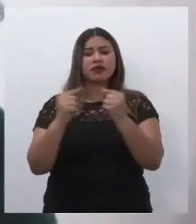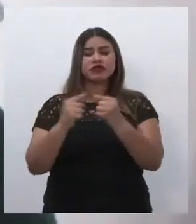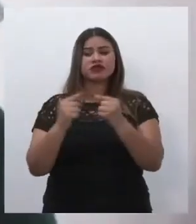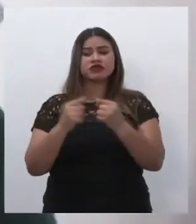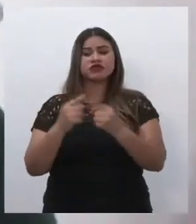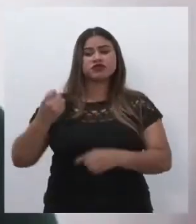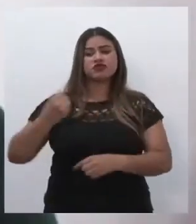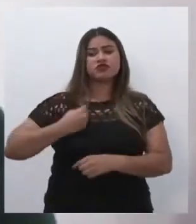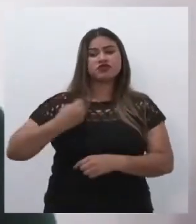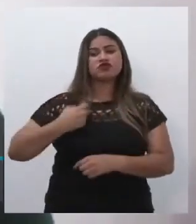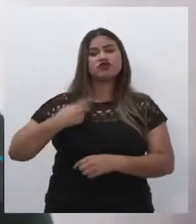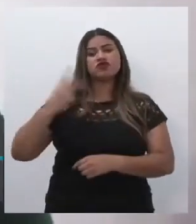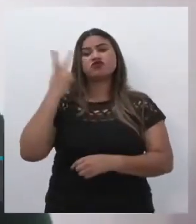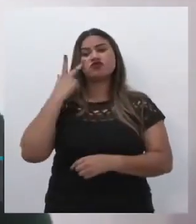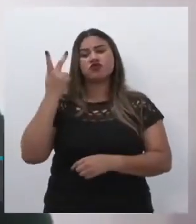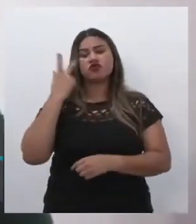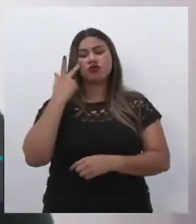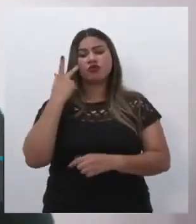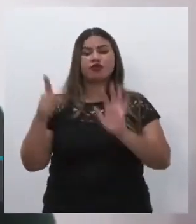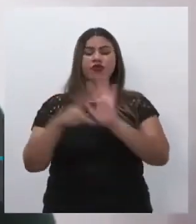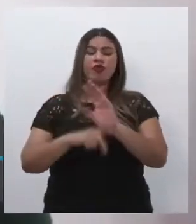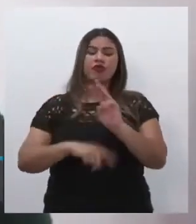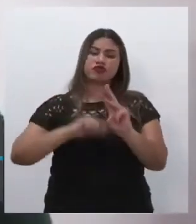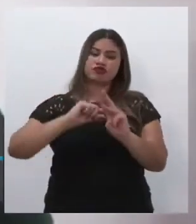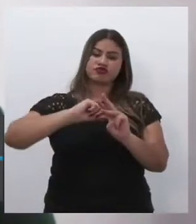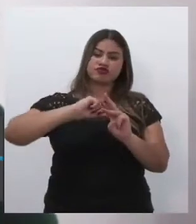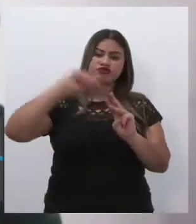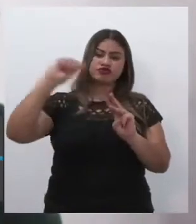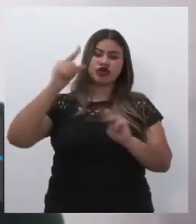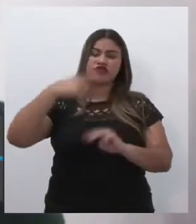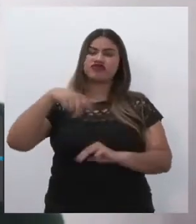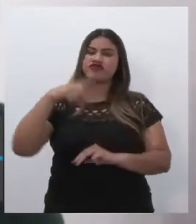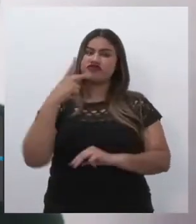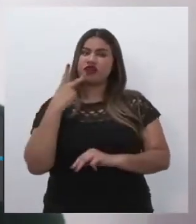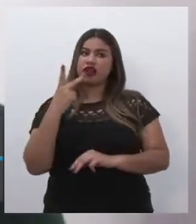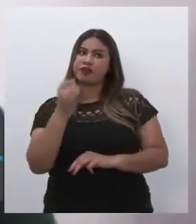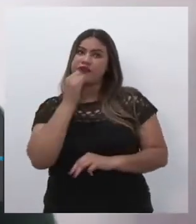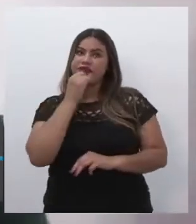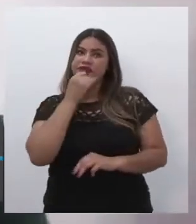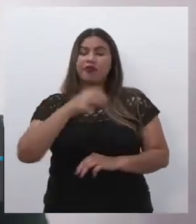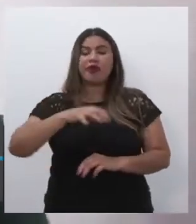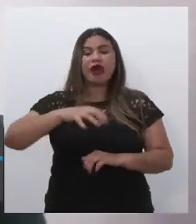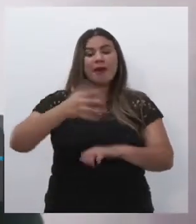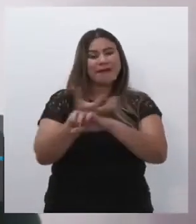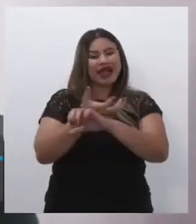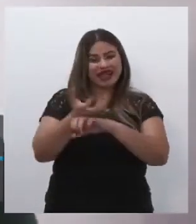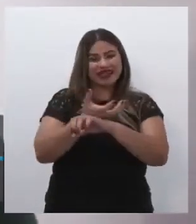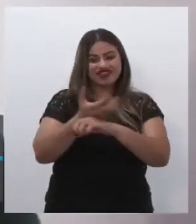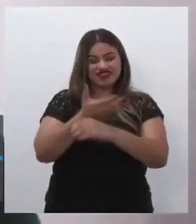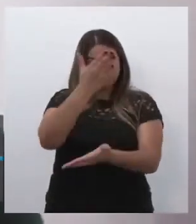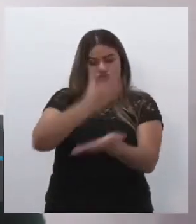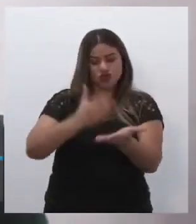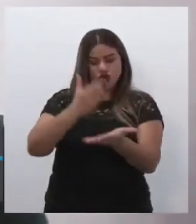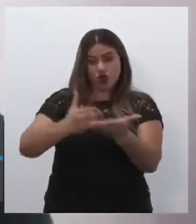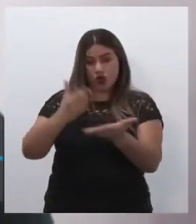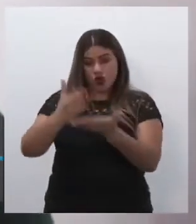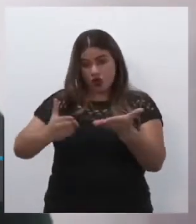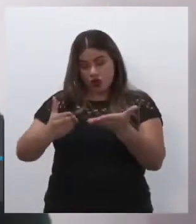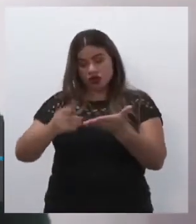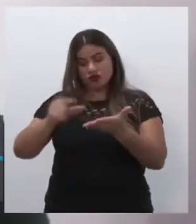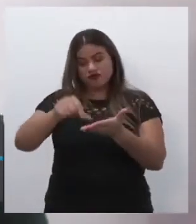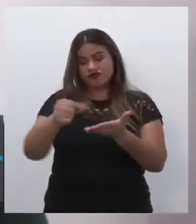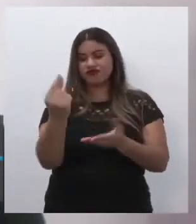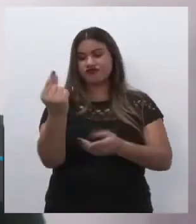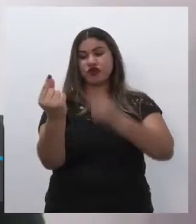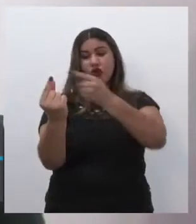números naturais da ordem de milhar. Já que a gente fala lá, uma fatia de abacaxi, ela tem 100 gramas. E não